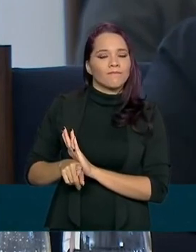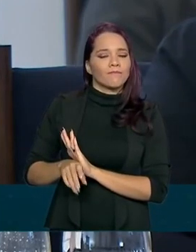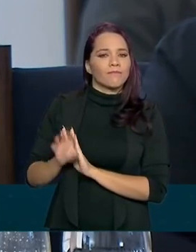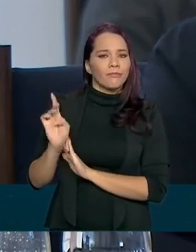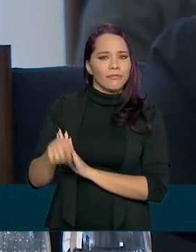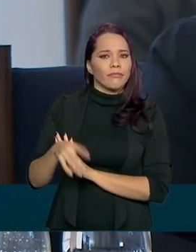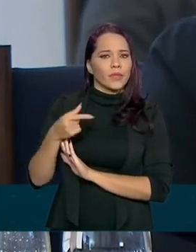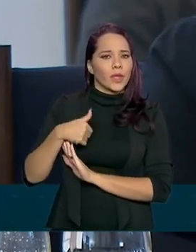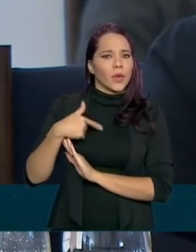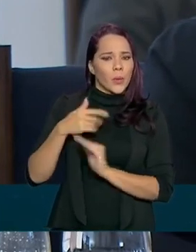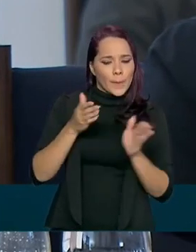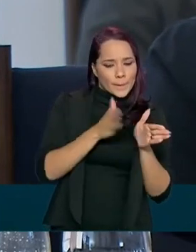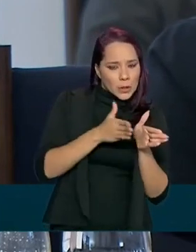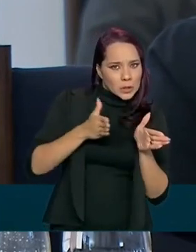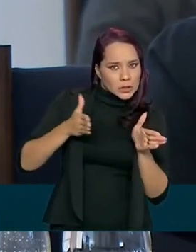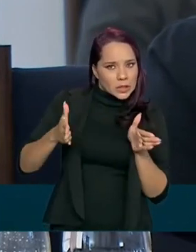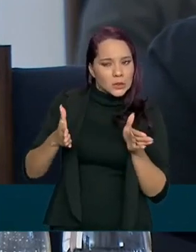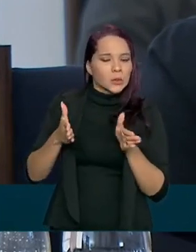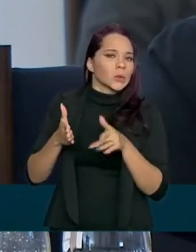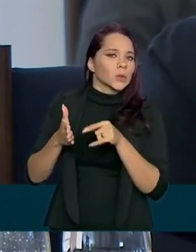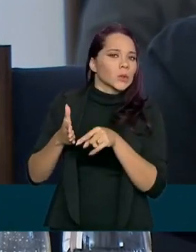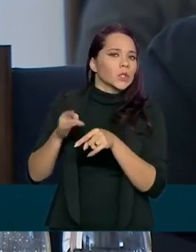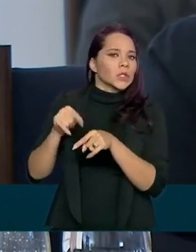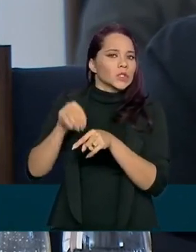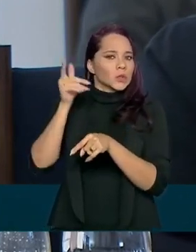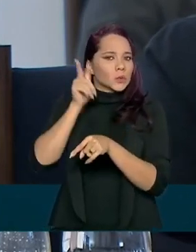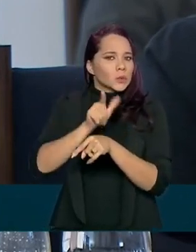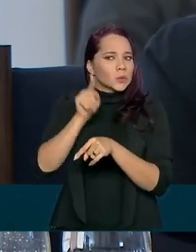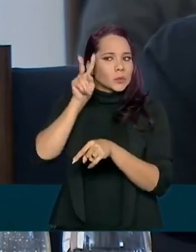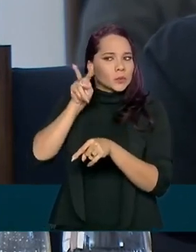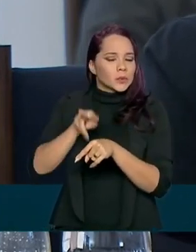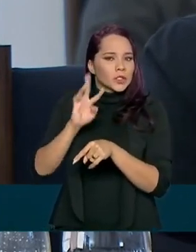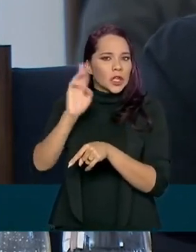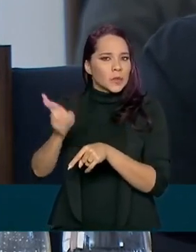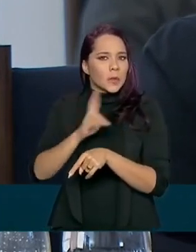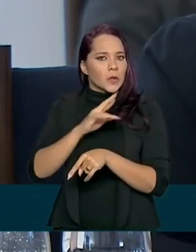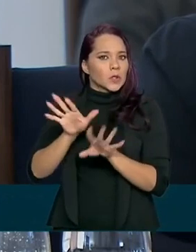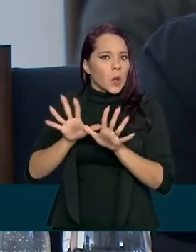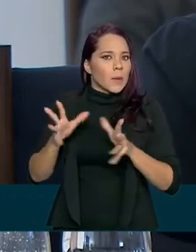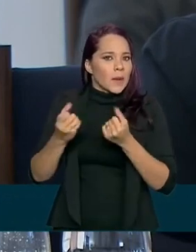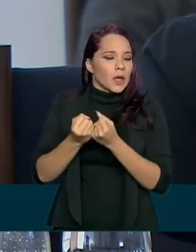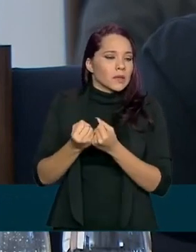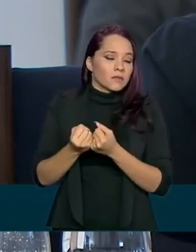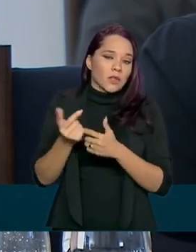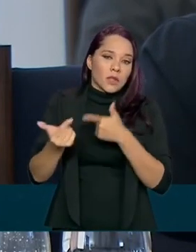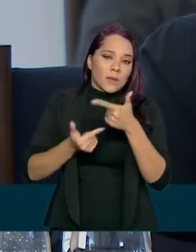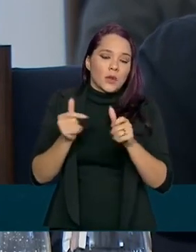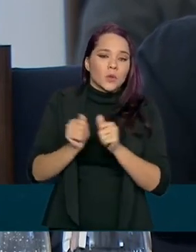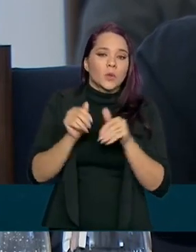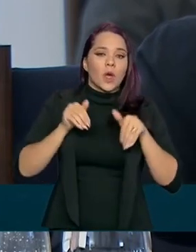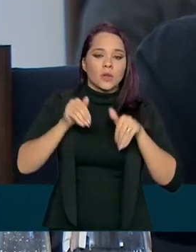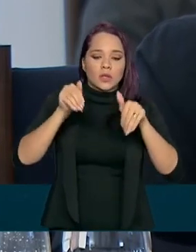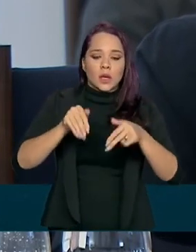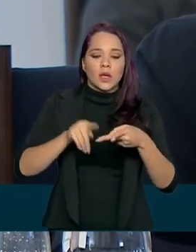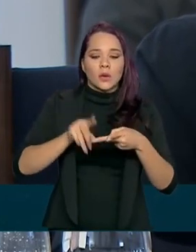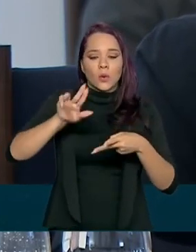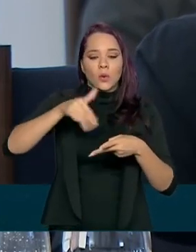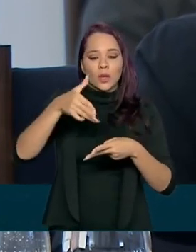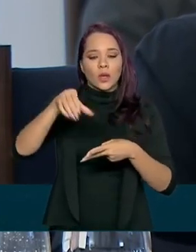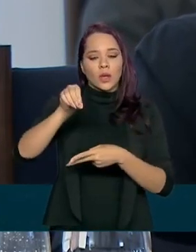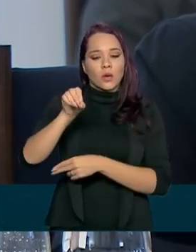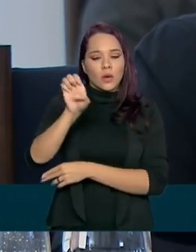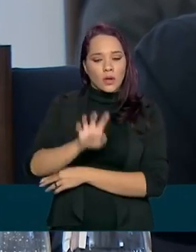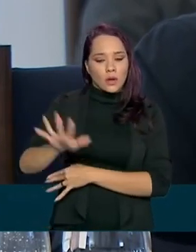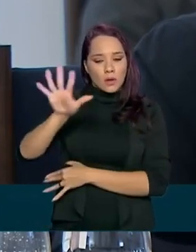um processo de reforma esperamos da oms então estamos cozinhando aí contrária quando europeia e